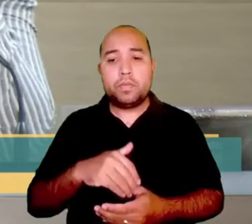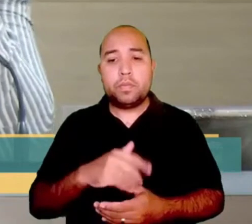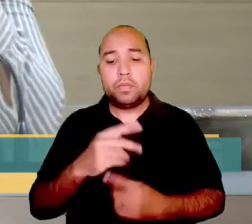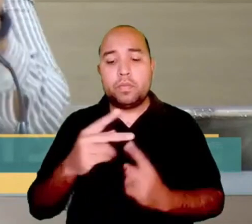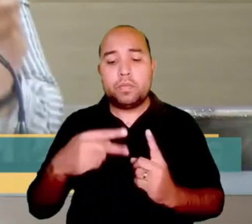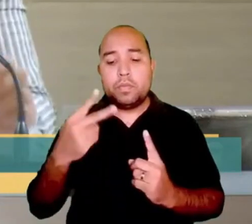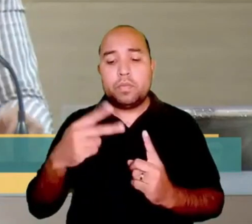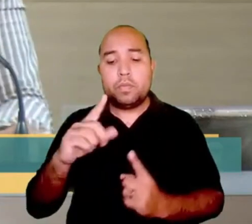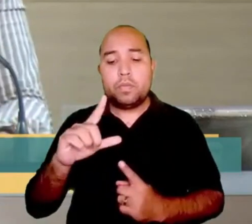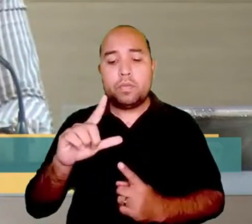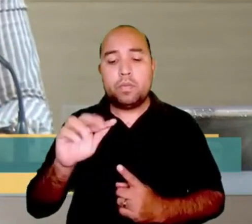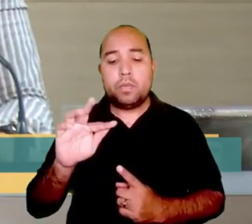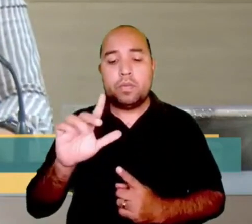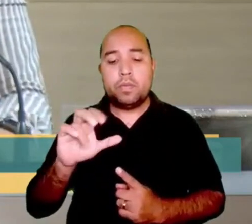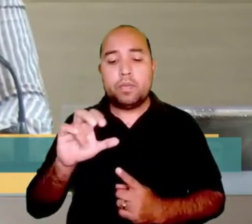Flavinho.